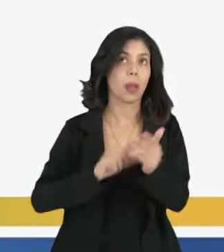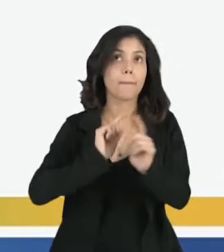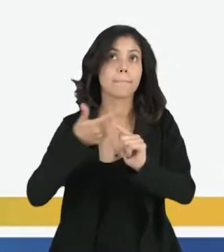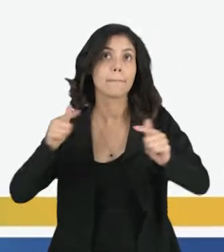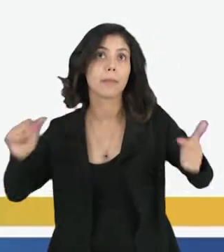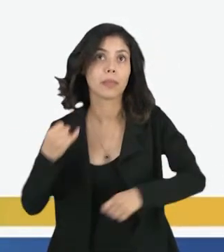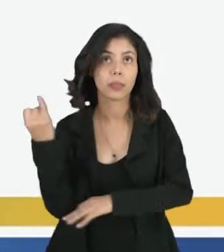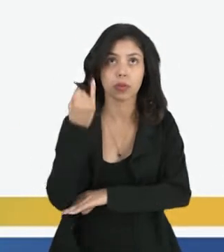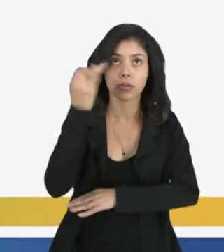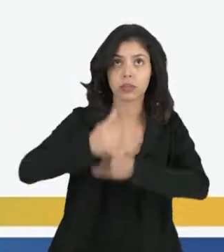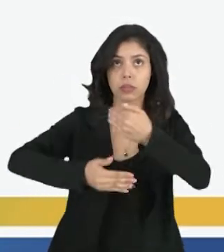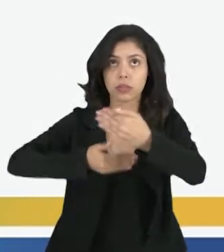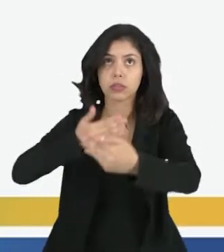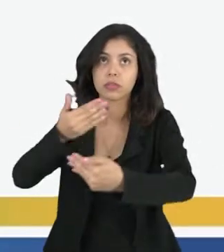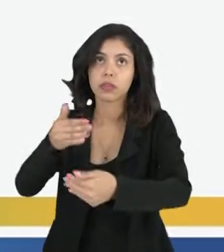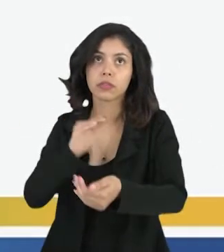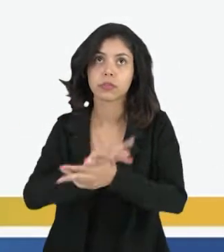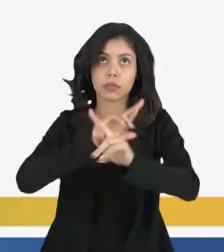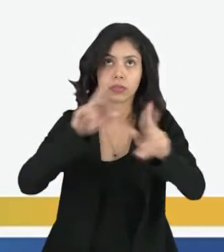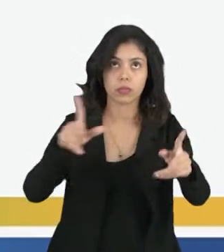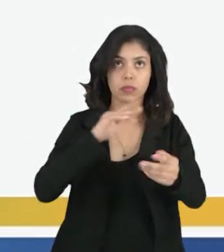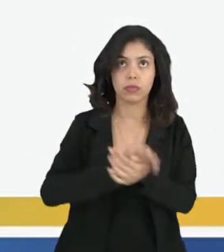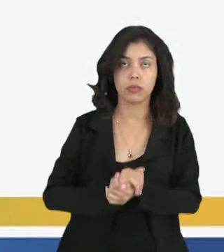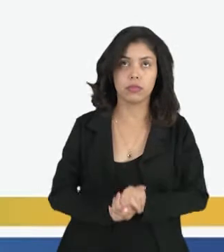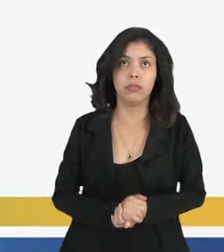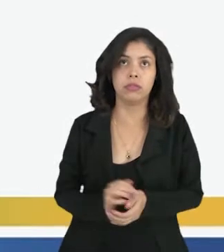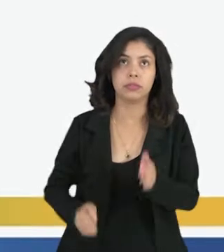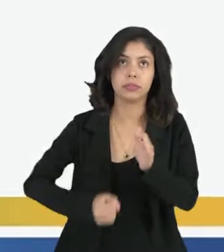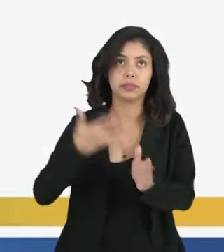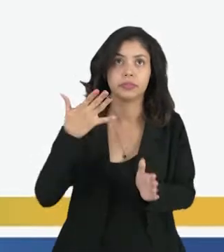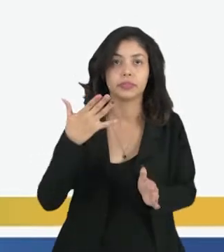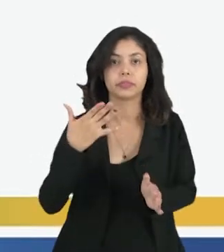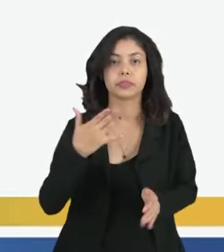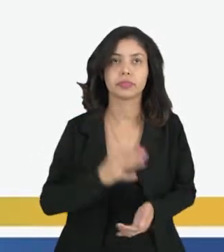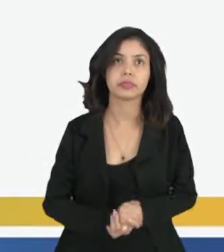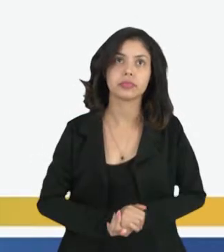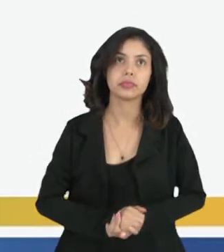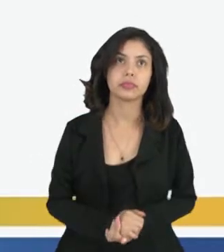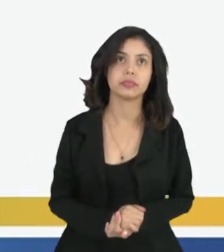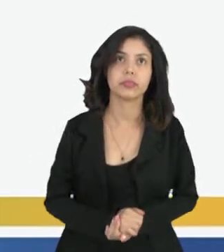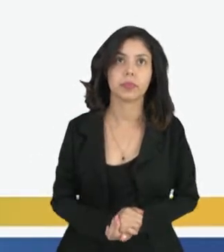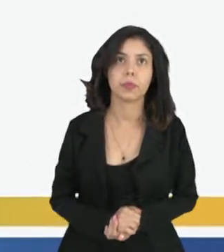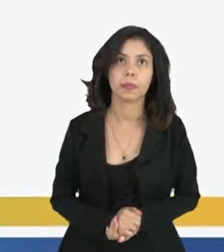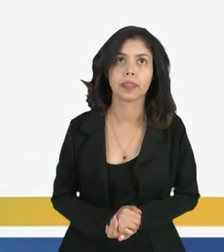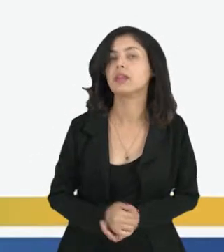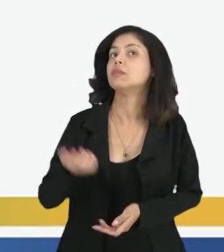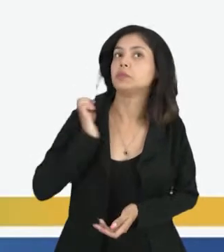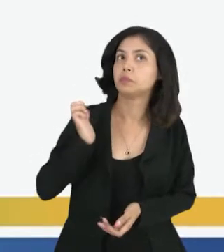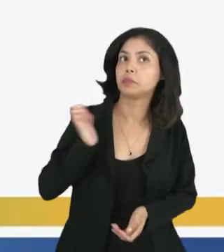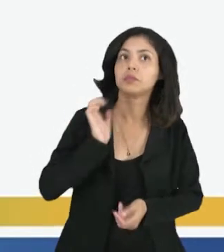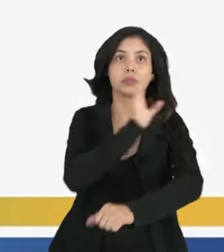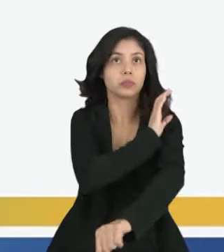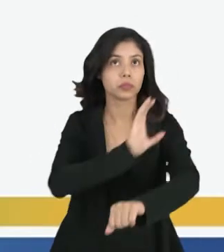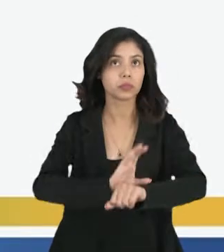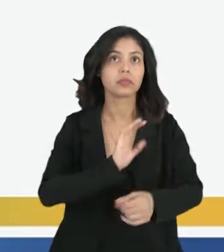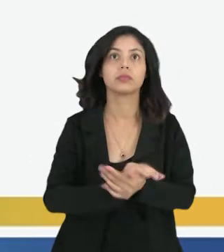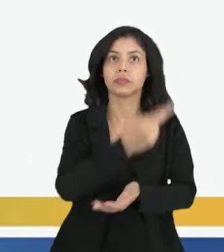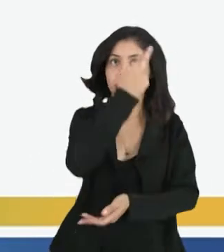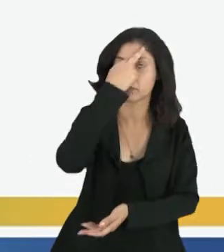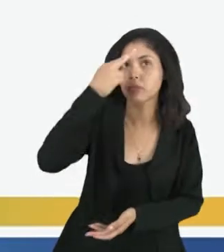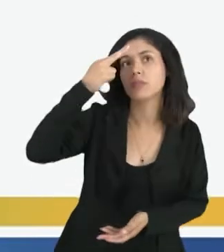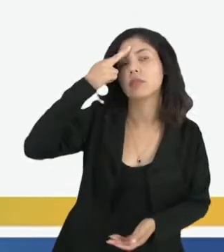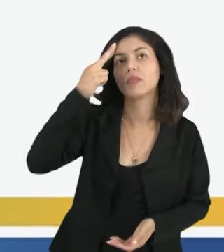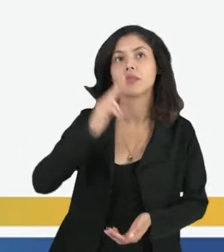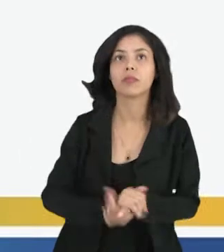mais importante para o desenvolvimento da humanidade durante muitos anos. Riquíssimo em